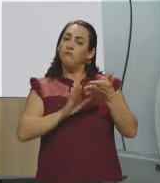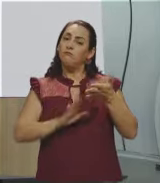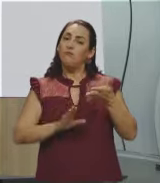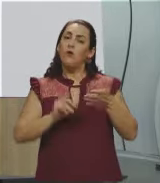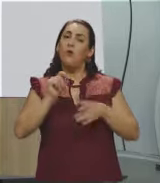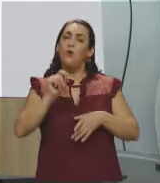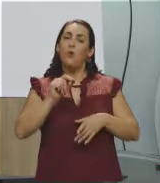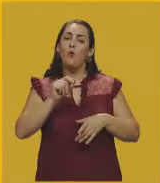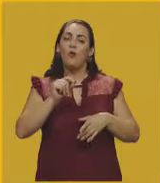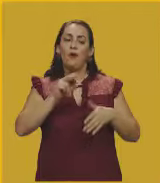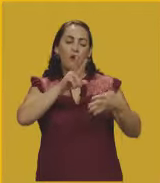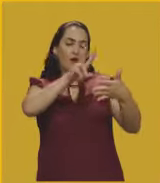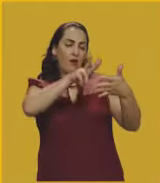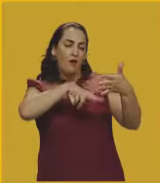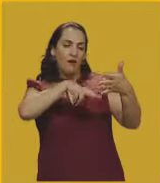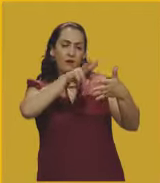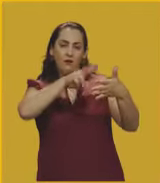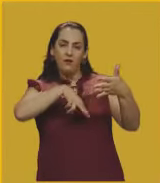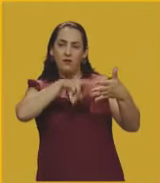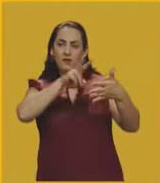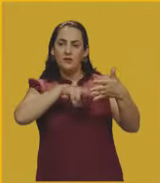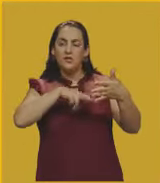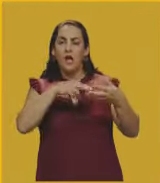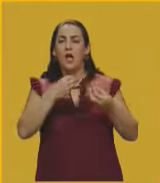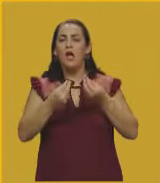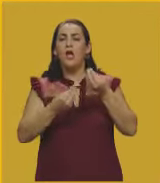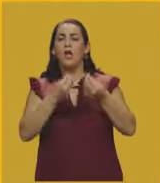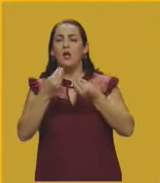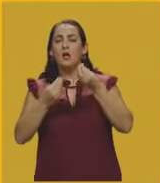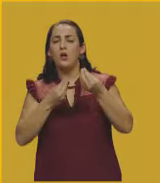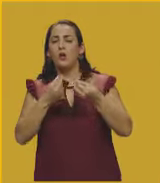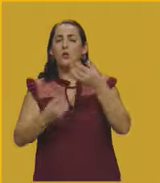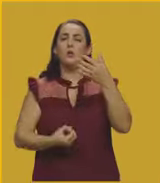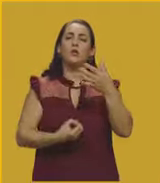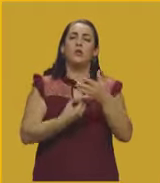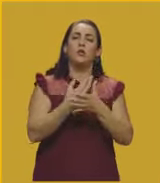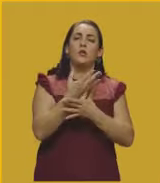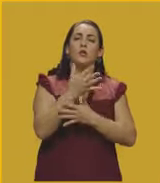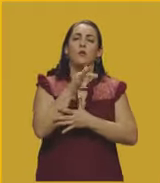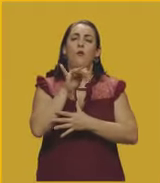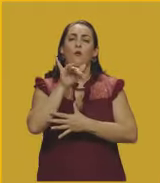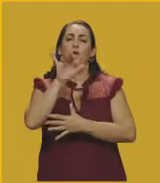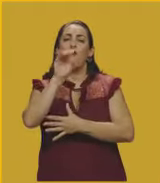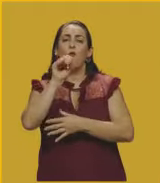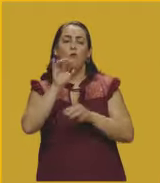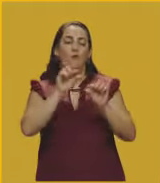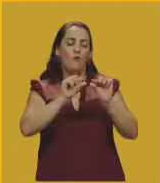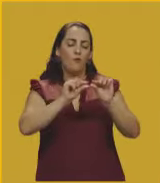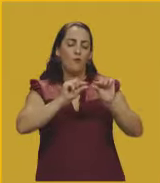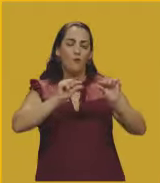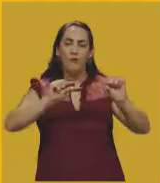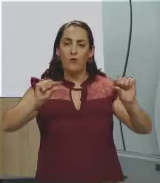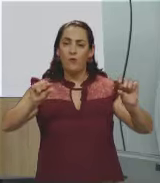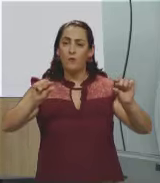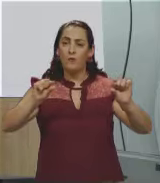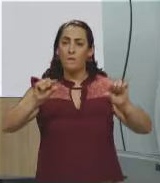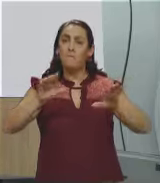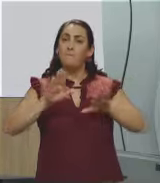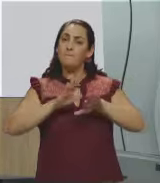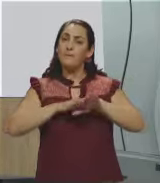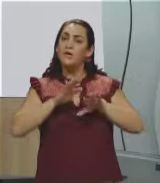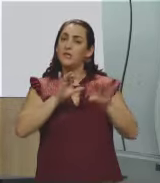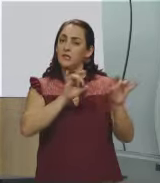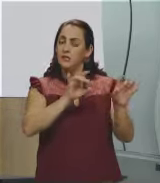do componente, de construção de fio ou análises mais específicas de resistência. Não é